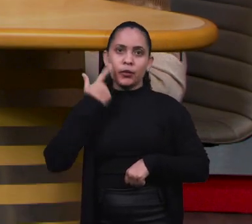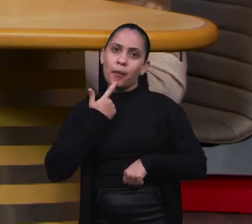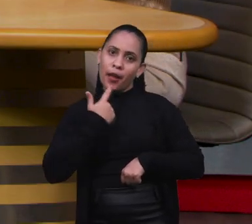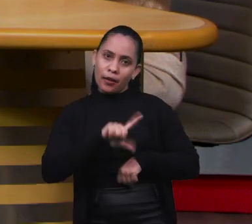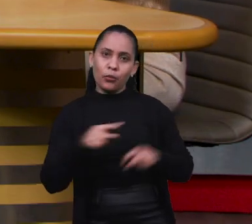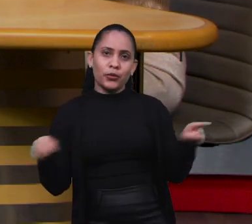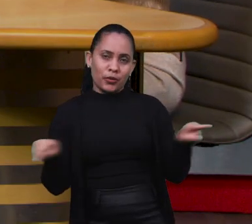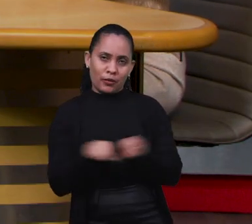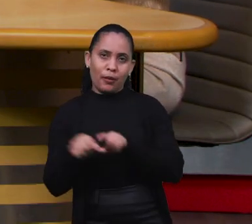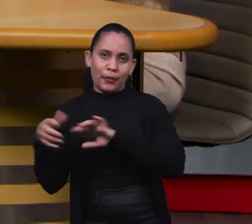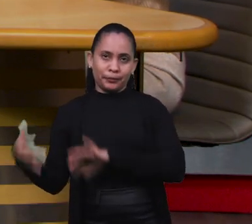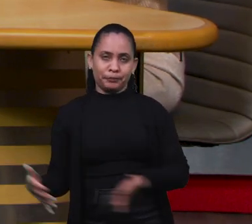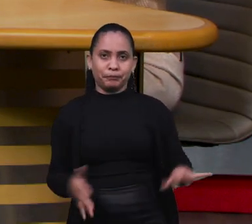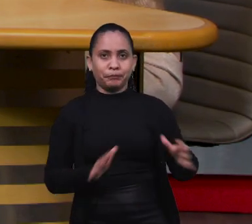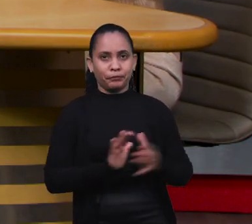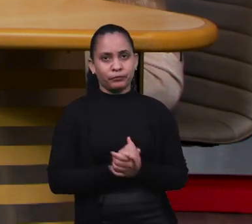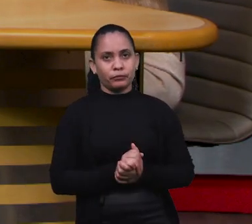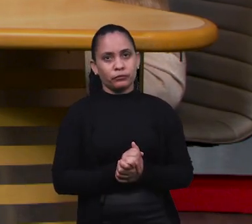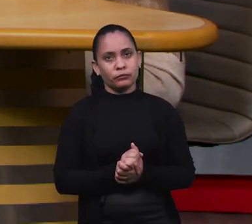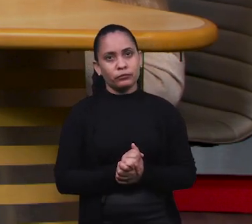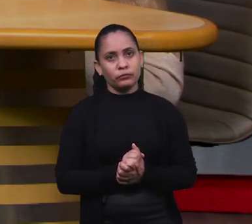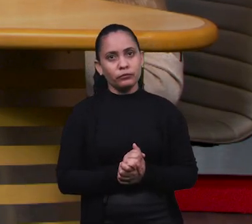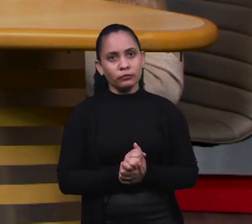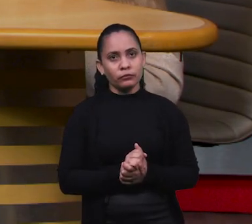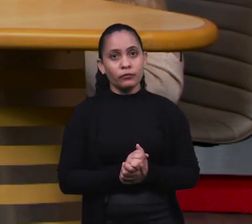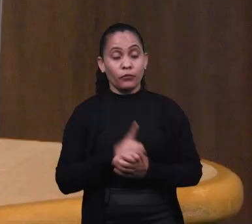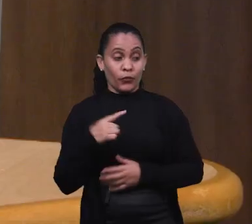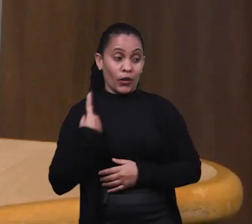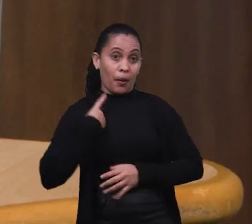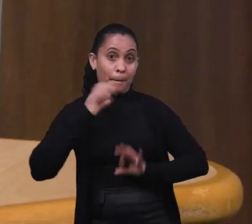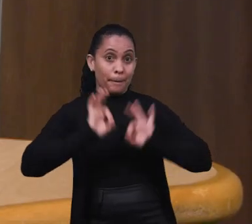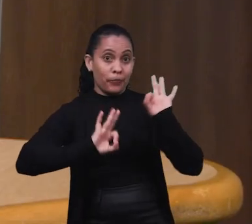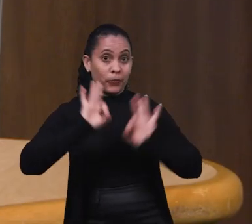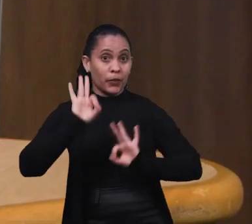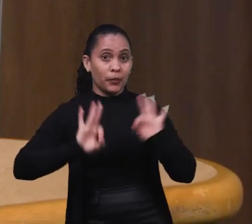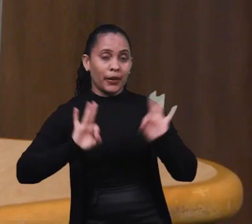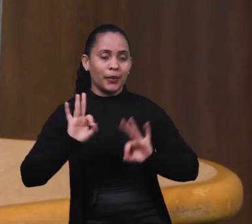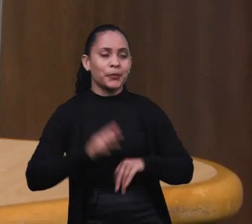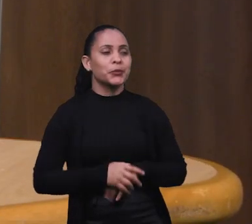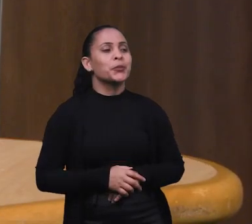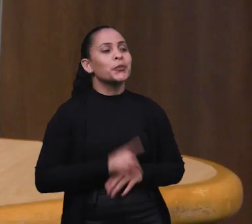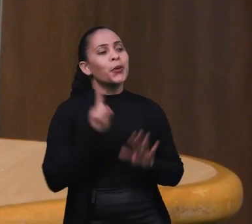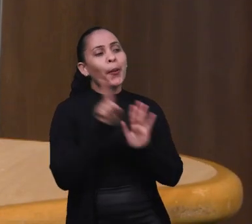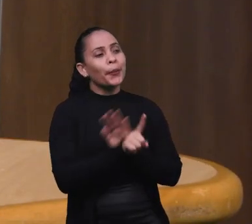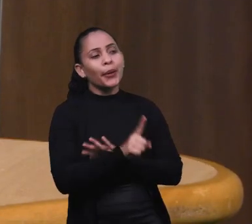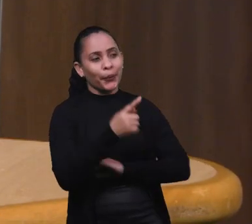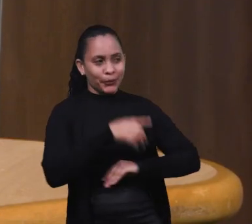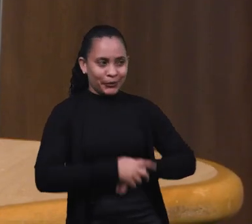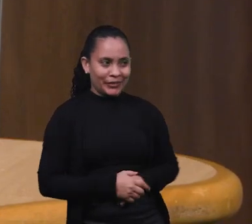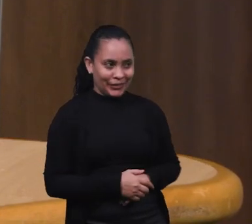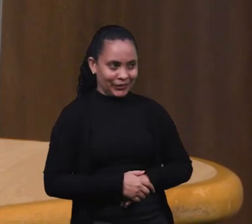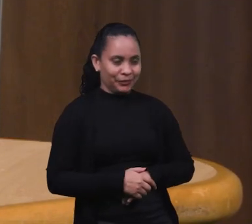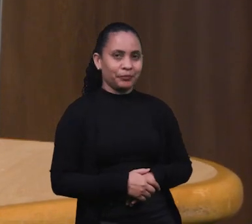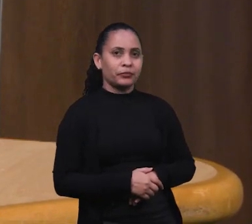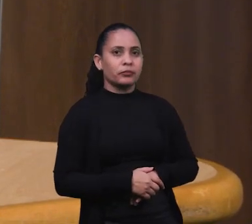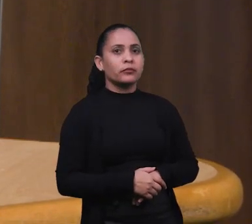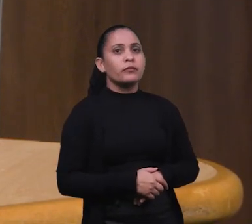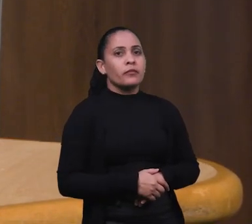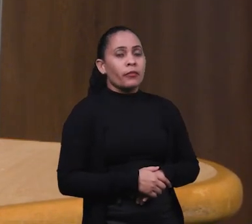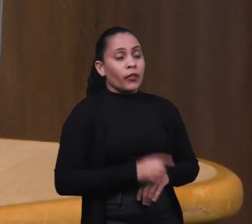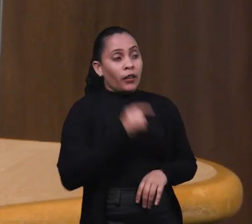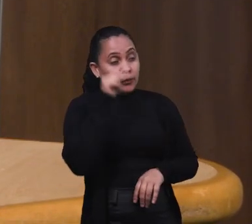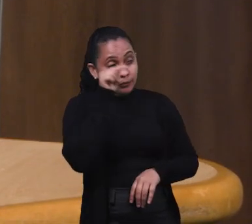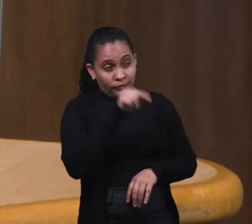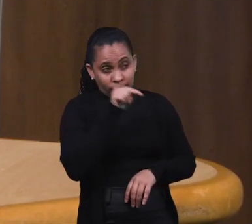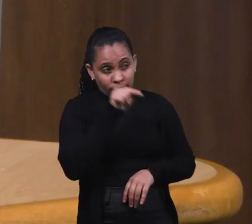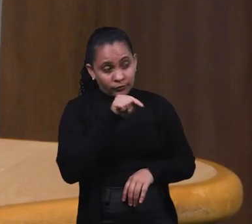Clara. Vamos então para a próxima perguntinha que nós preparamos aqui, né, para você. Você tem, além de estudar,